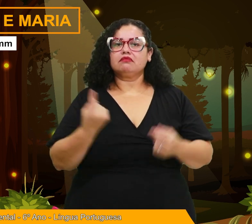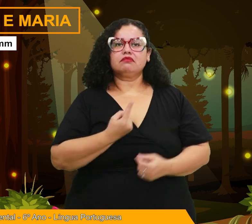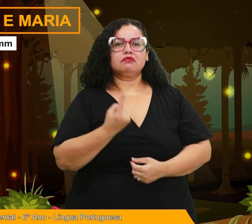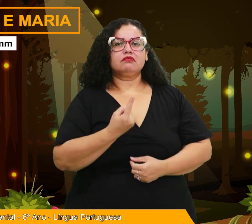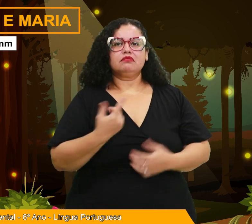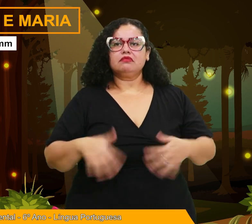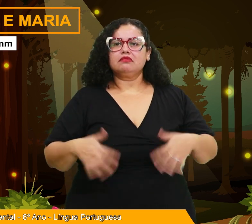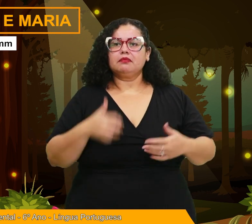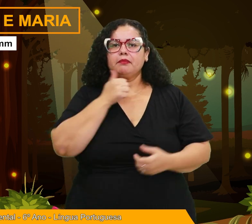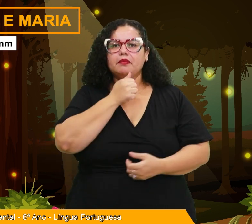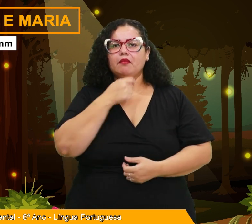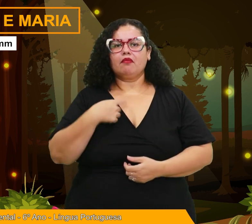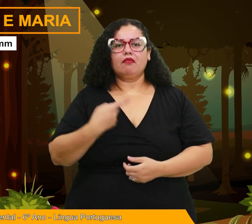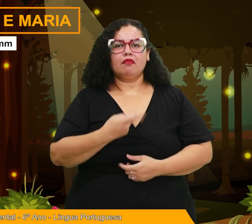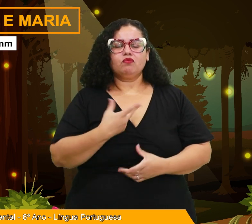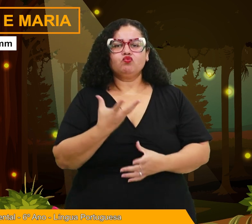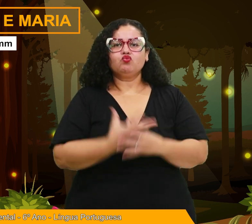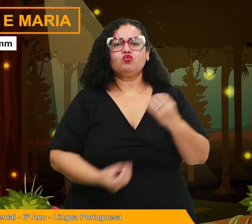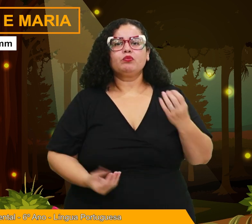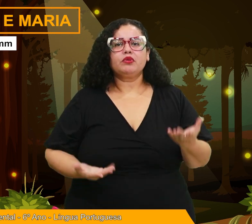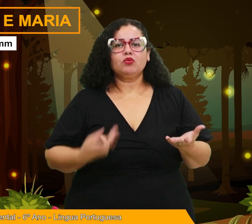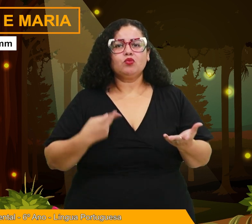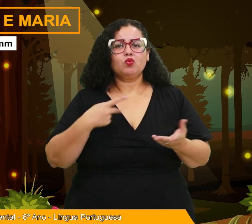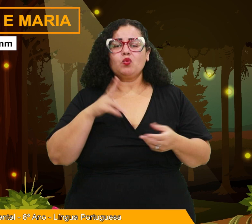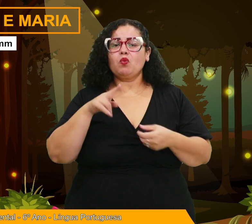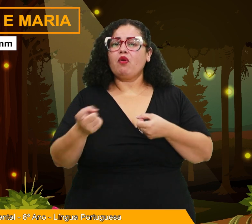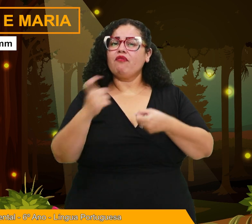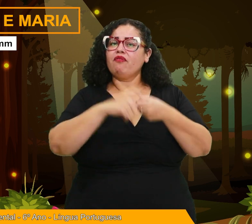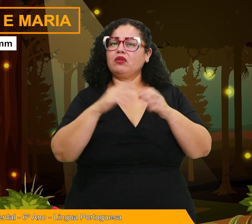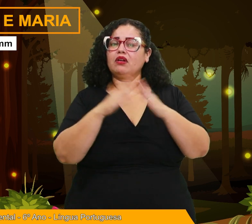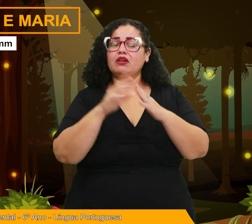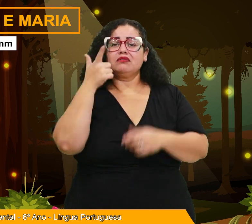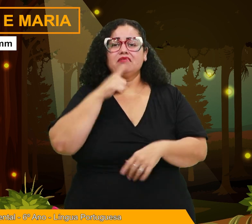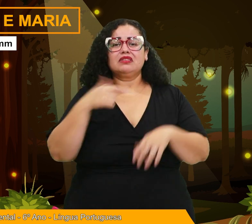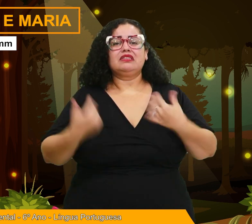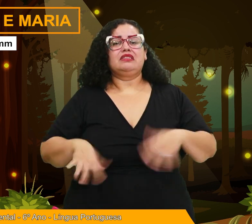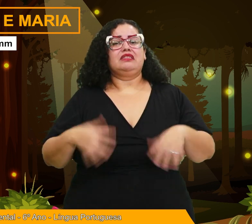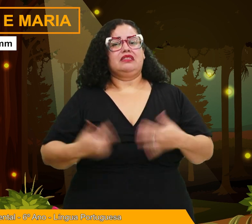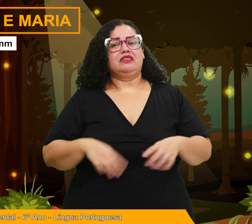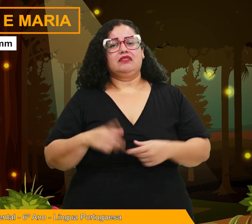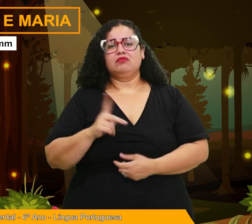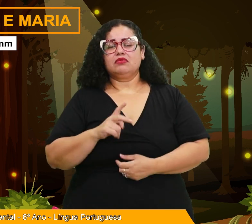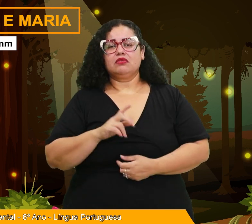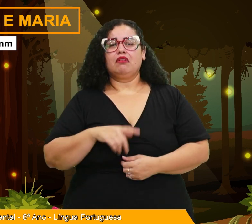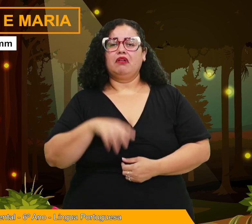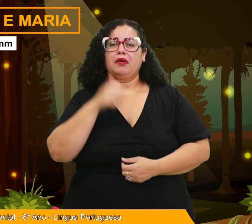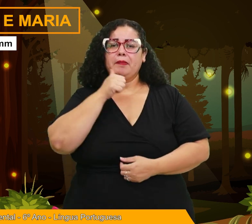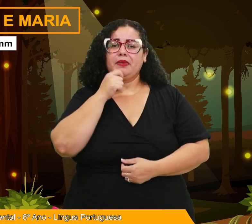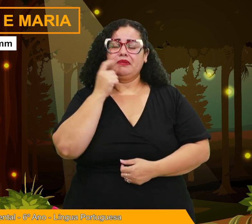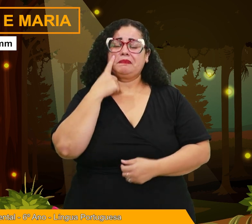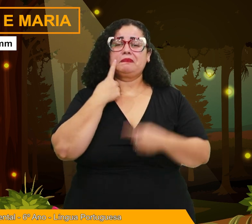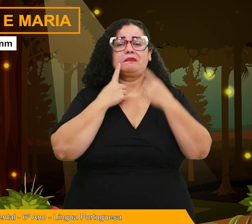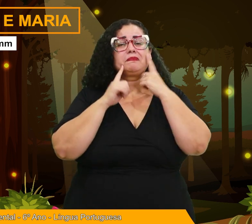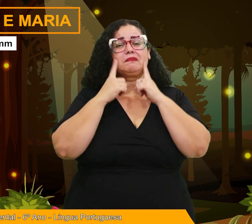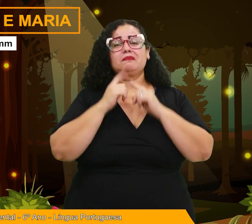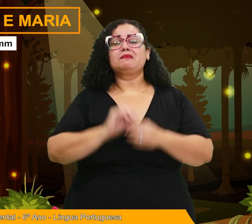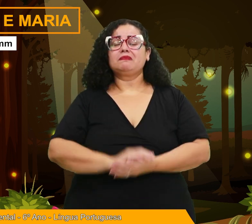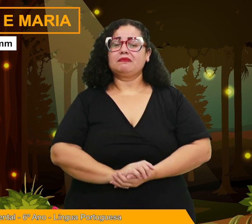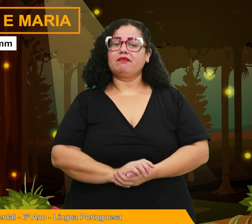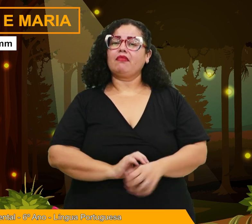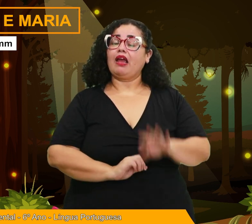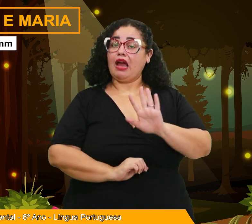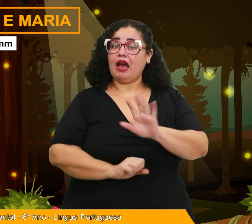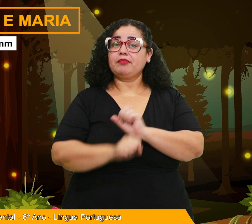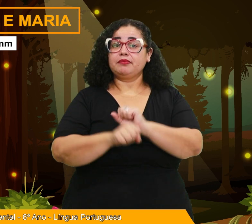sinal. Estamos perdidos, nunca mais encontraremos o caminho de casa, soluçou Maria. Esperemos